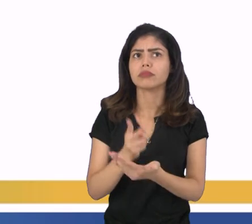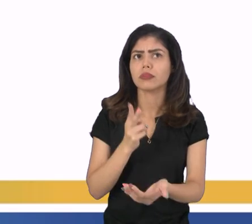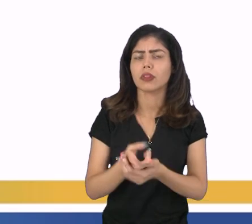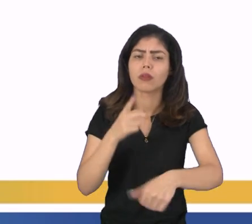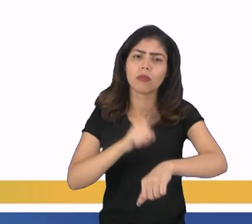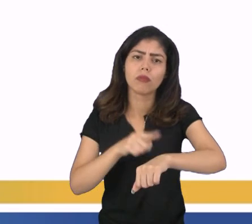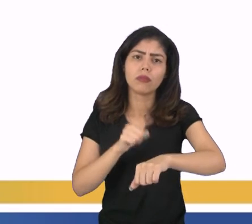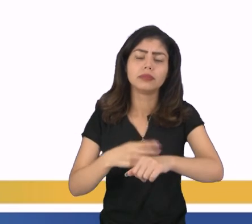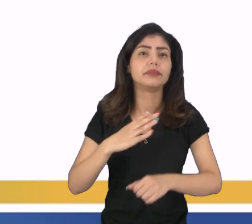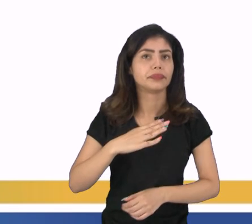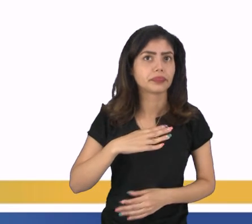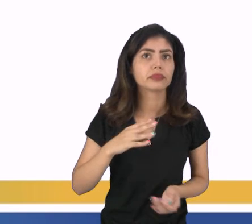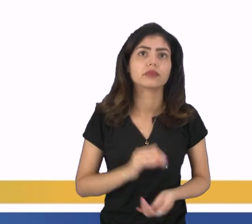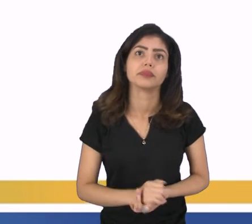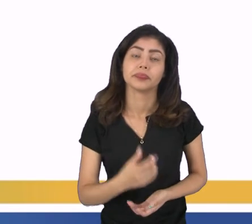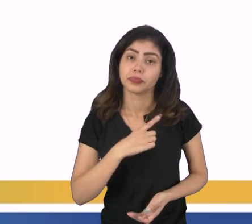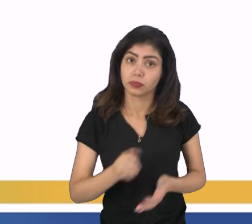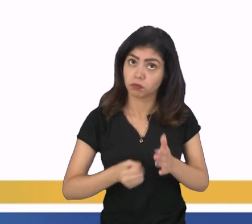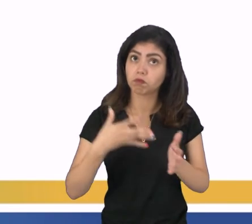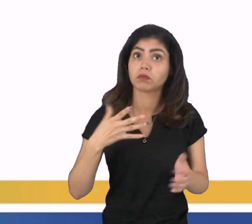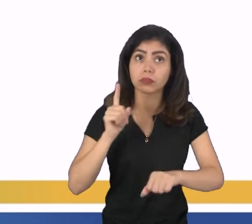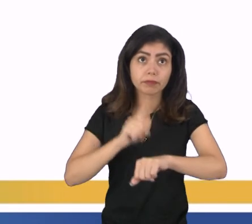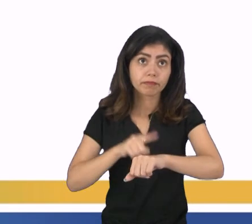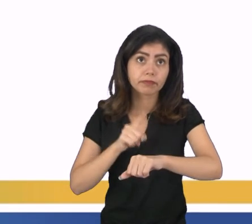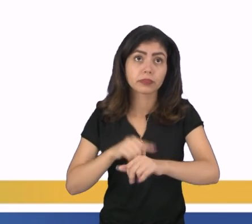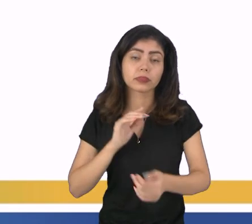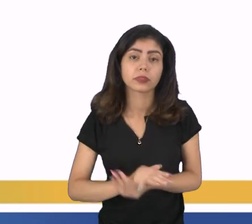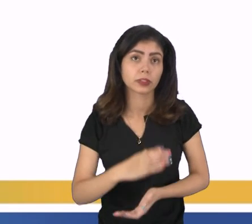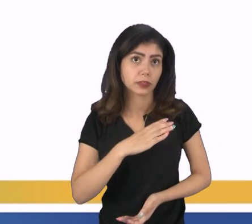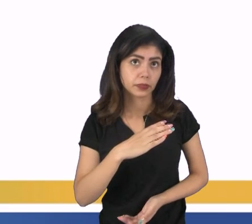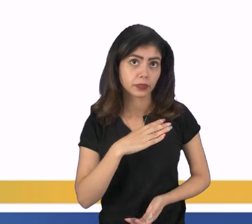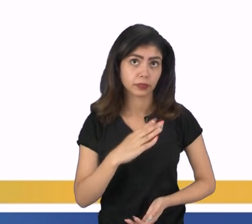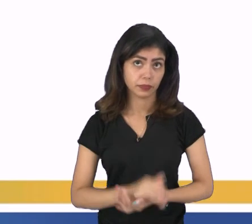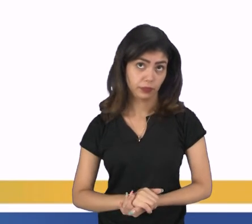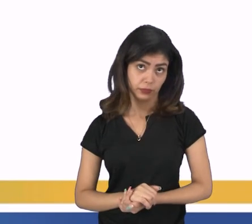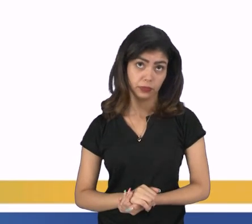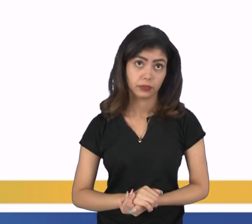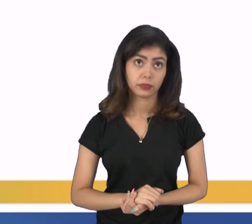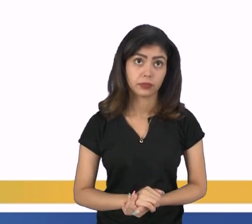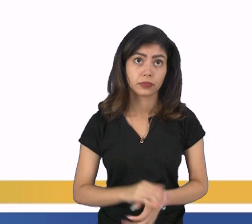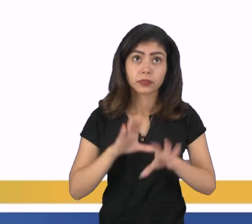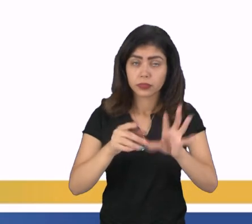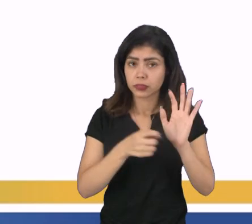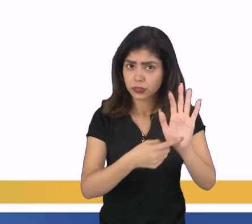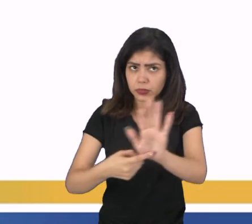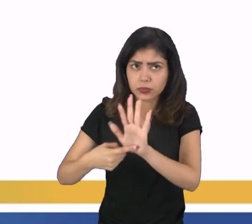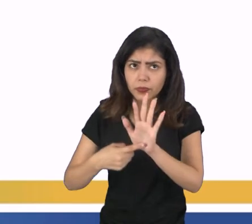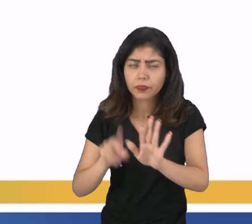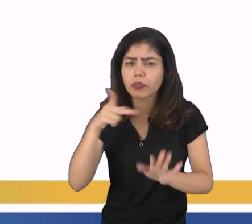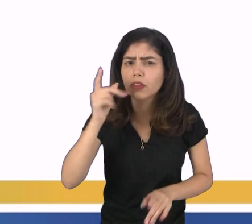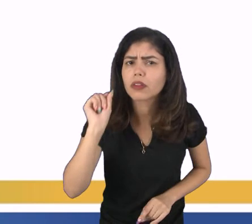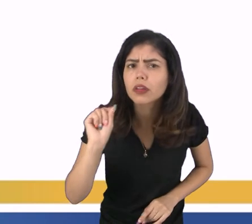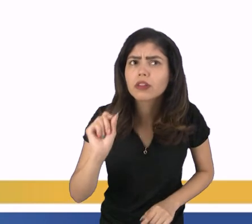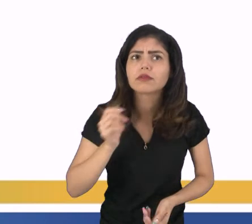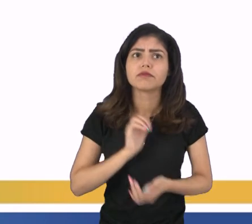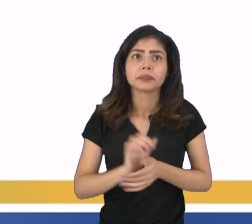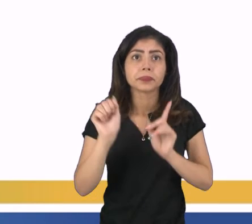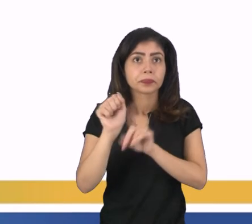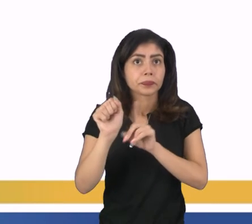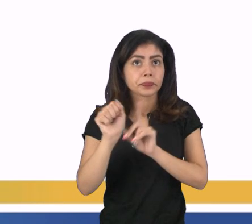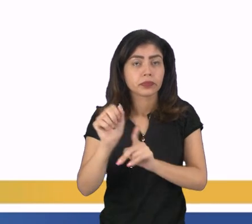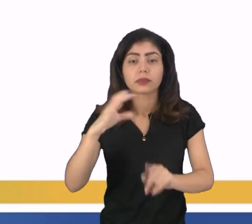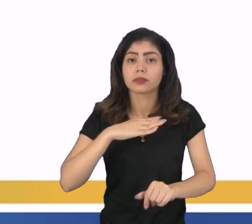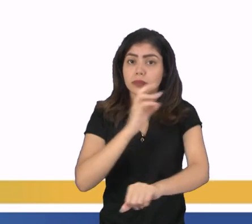um tempo da cidade. E existem muitos tempos na forma da cidade. A citação acima corresponde. Letra